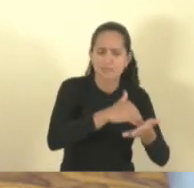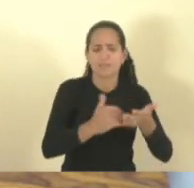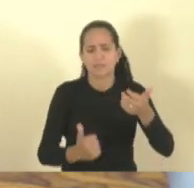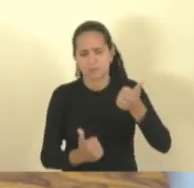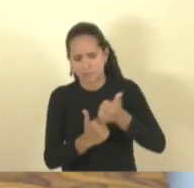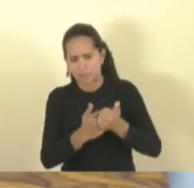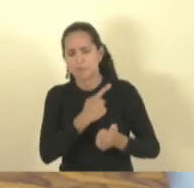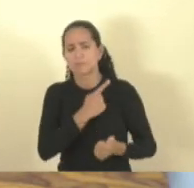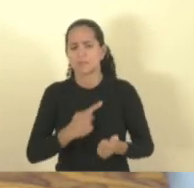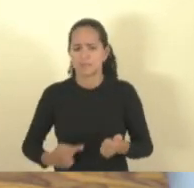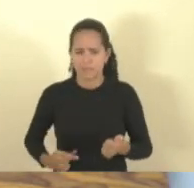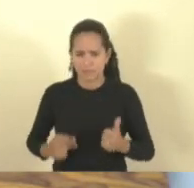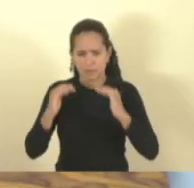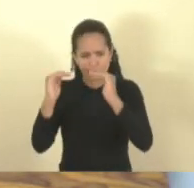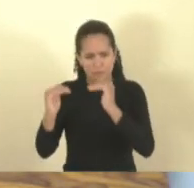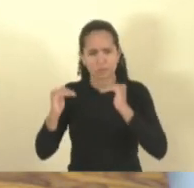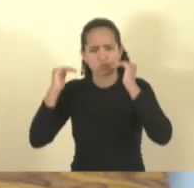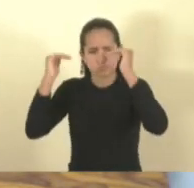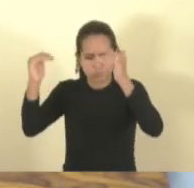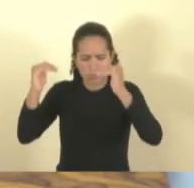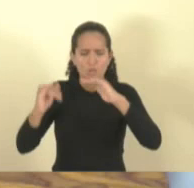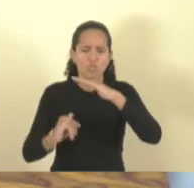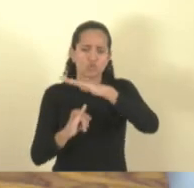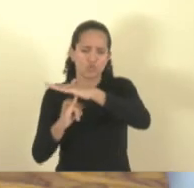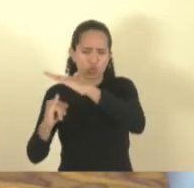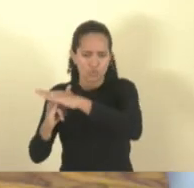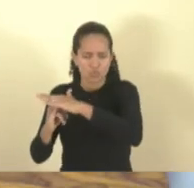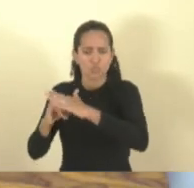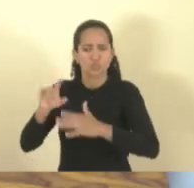subsecretários, presidentes de autarquias, institutos,